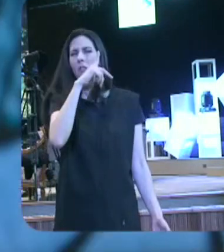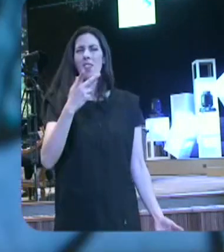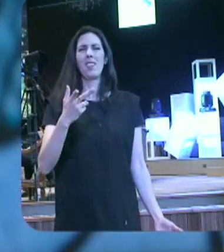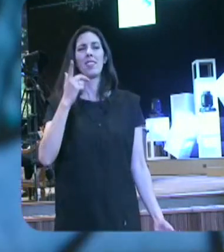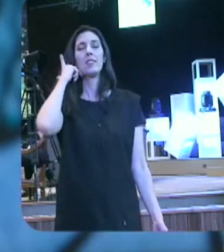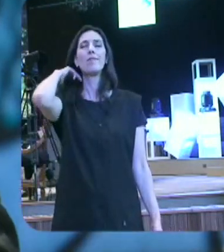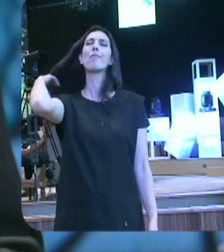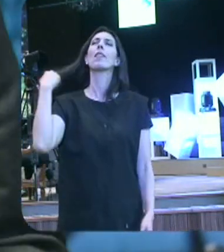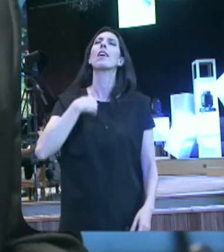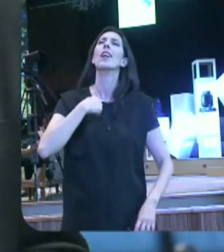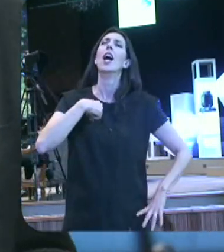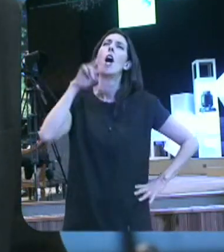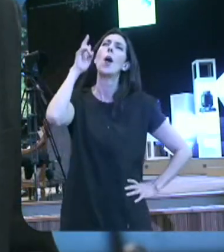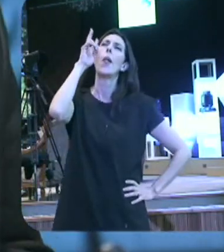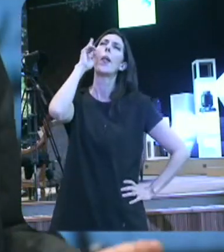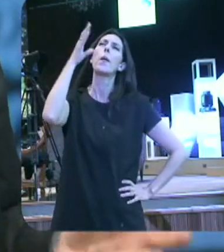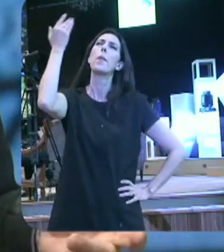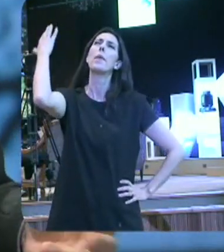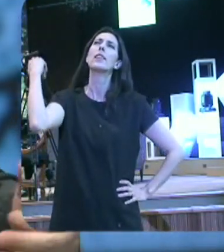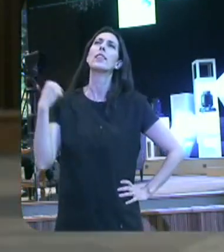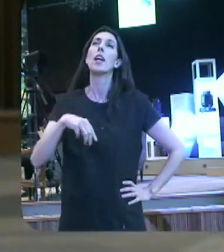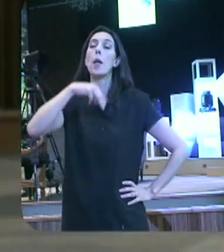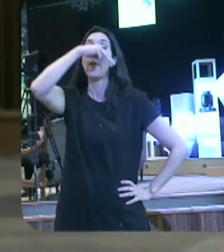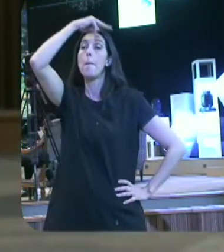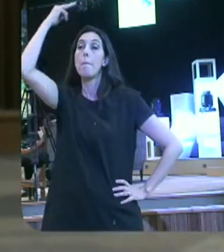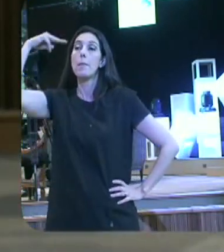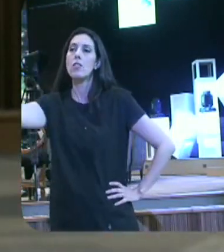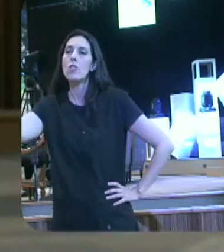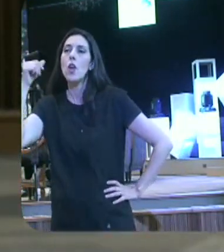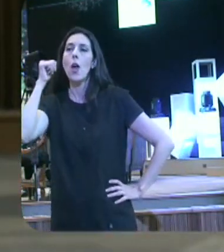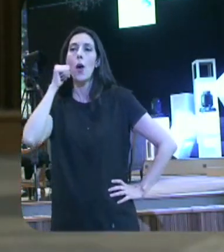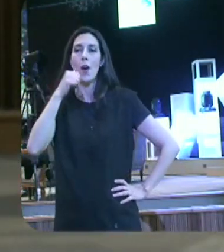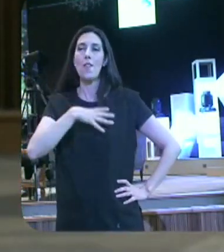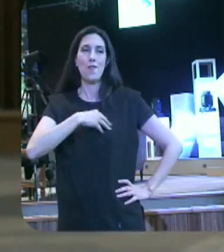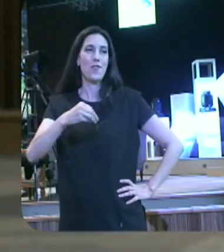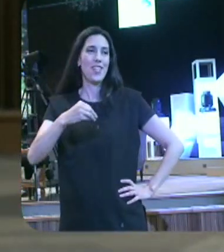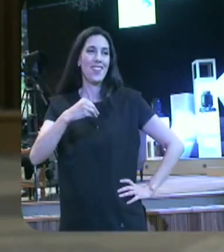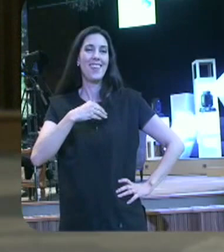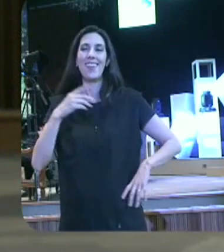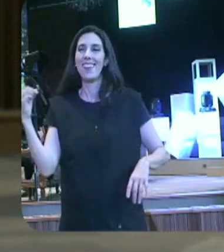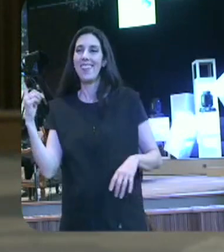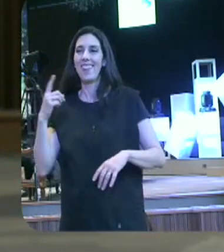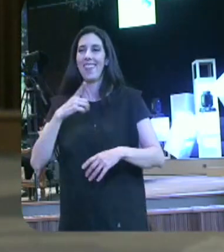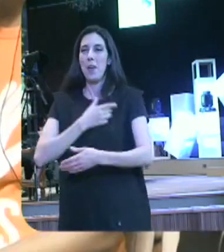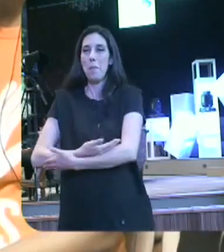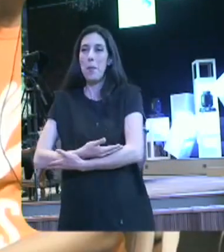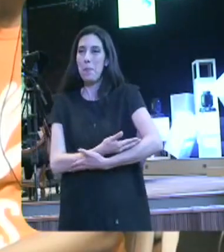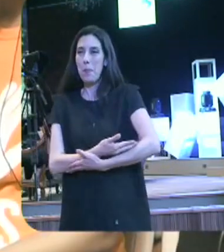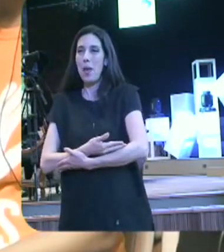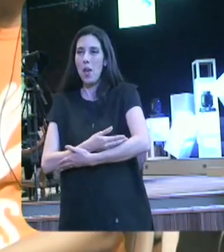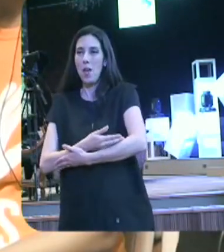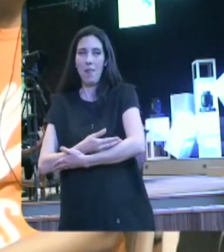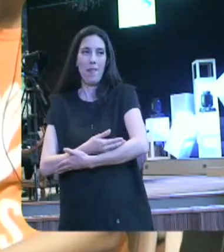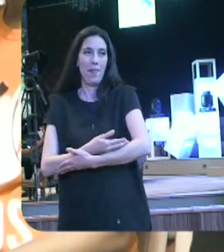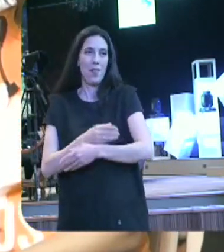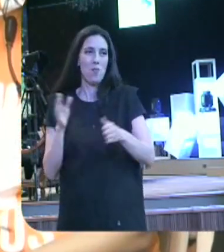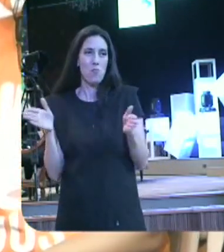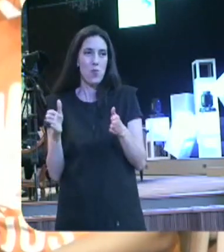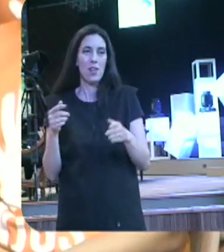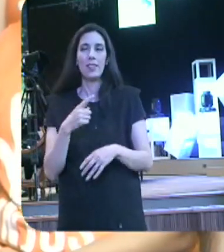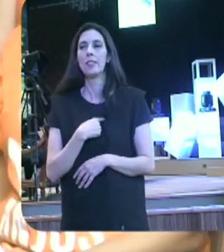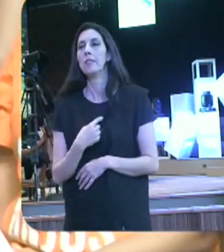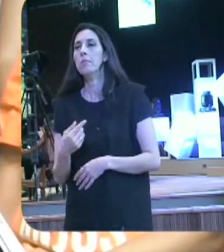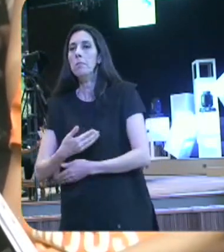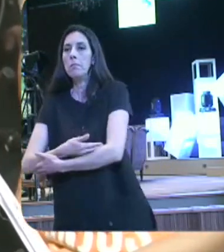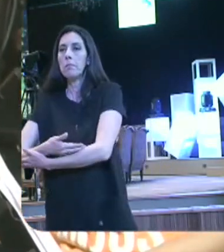eu me lembrei dos tempos, em que Michel e Kelly eram bebês, eram pequenininhos. E um nasceu com